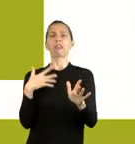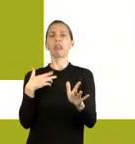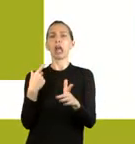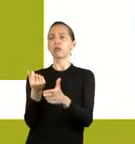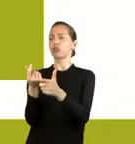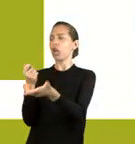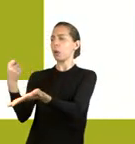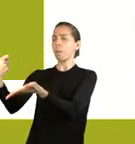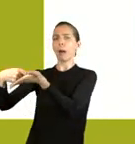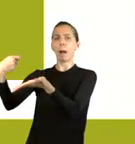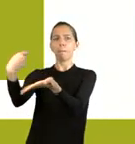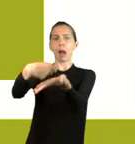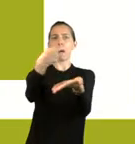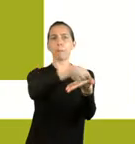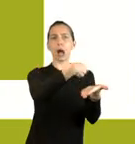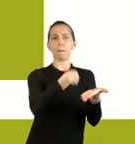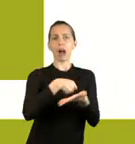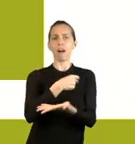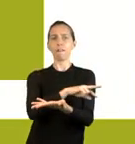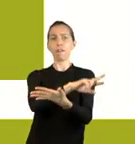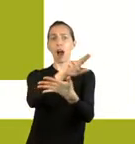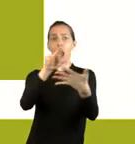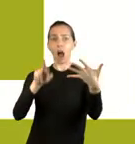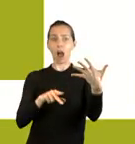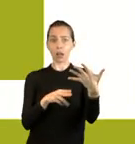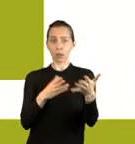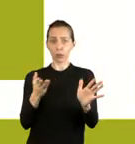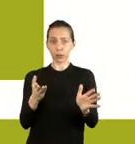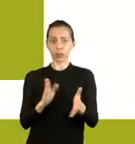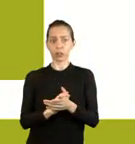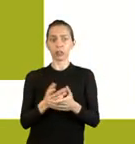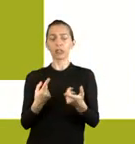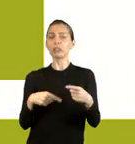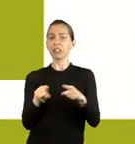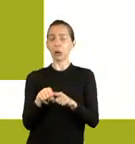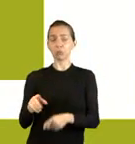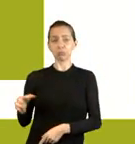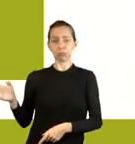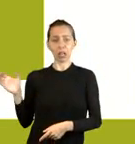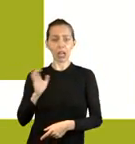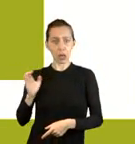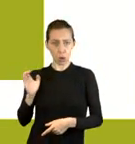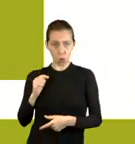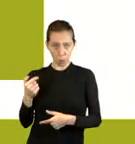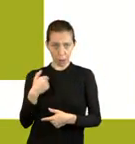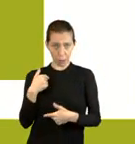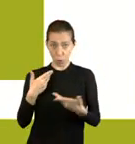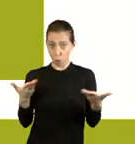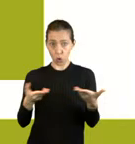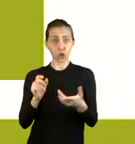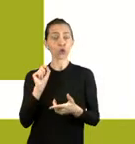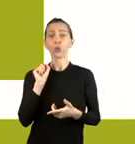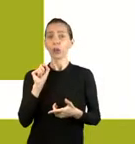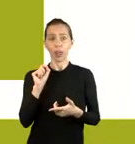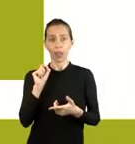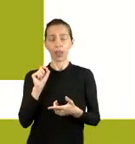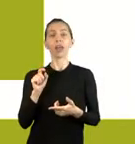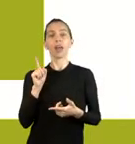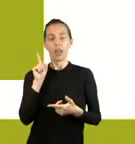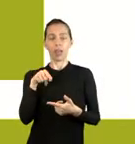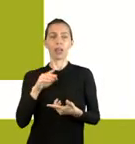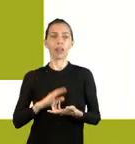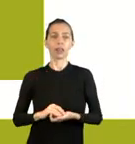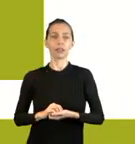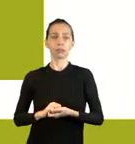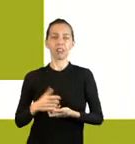receita vivendo de renda. Então, fica aquela, né? A riqueza, para mim, hoje, seria isso.